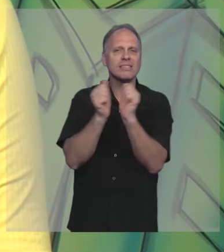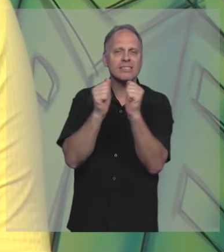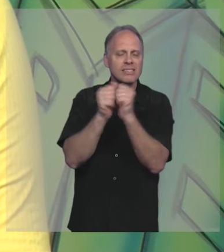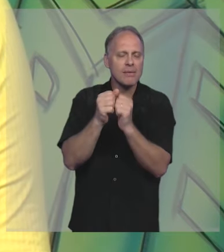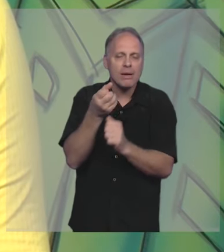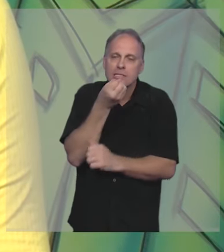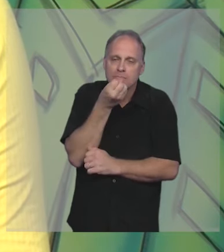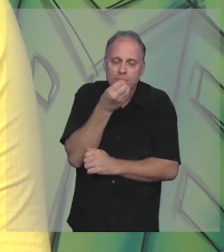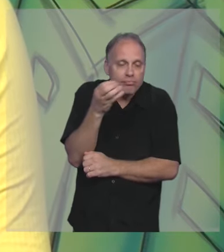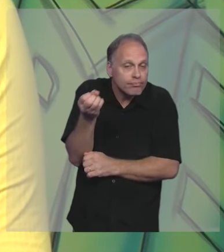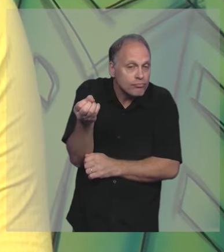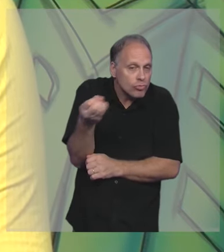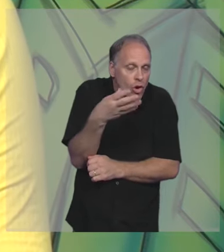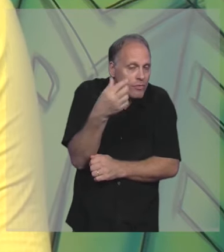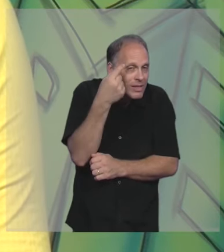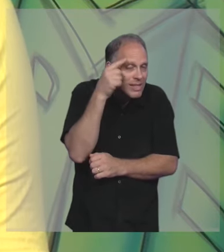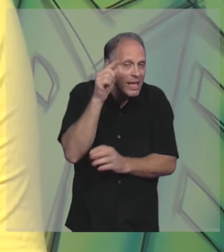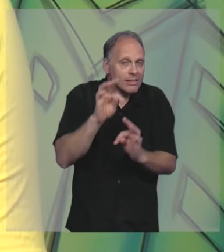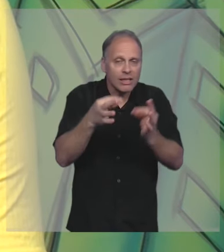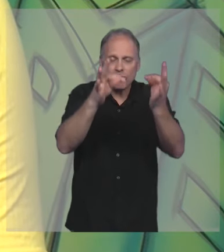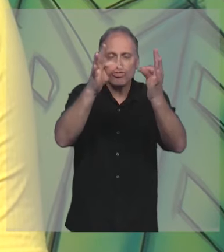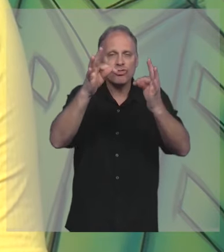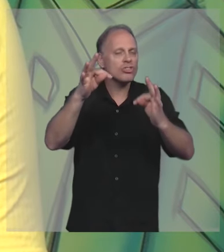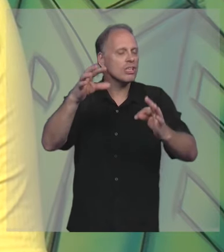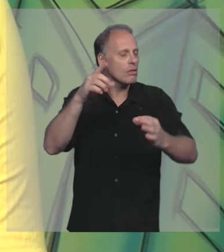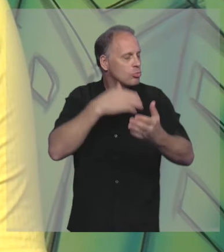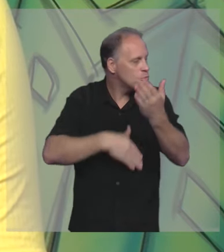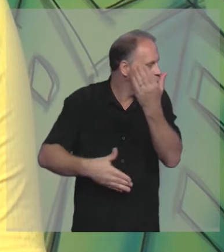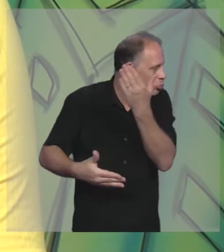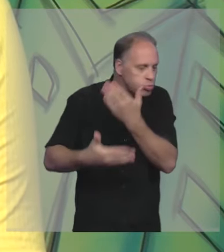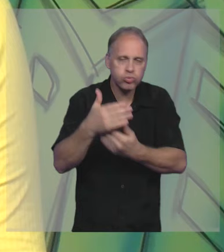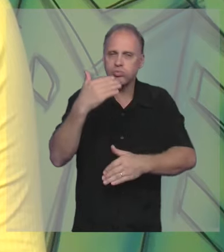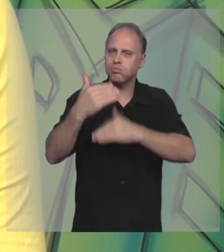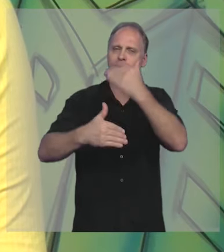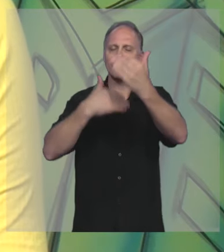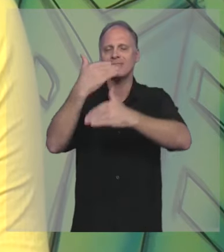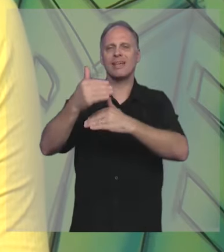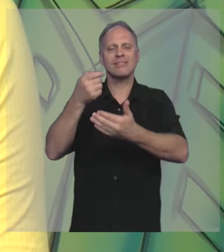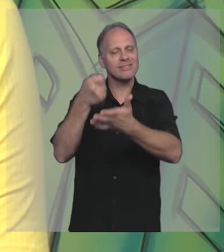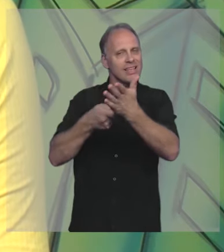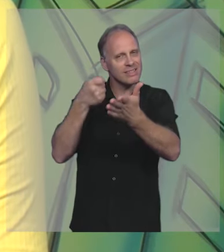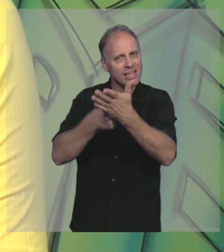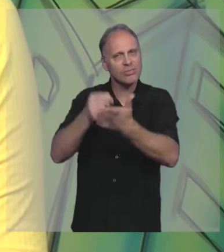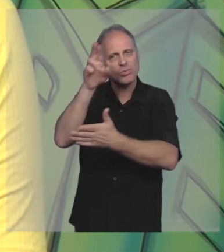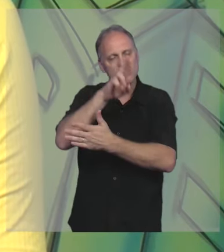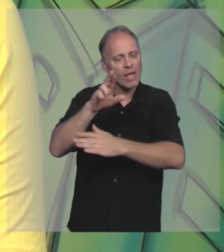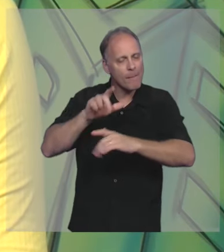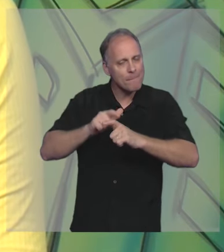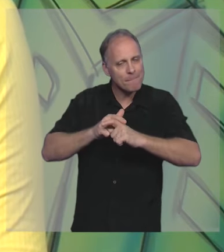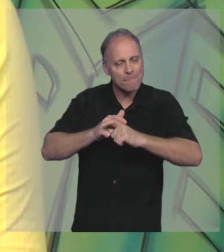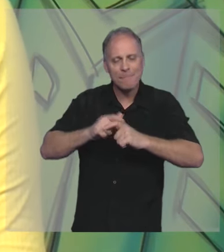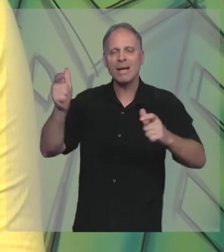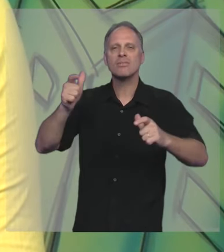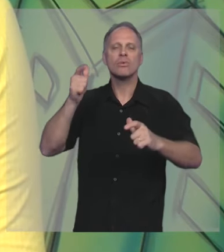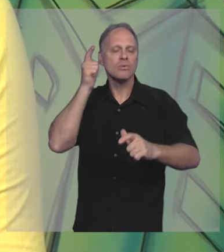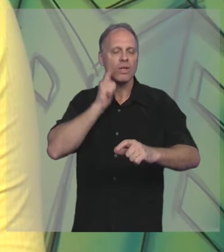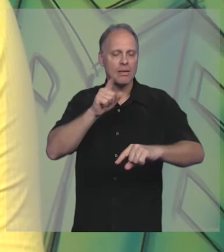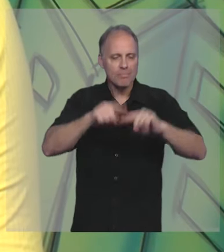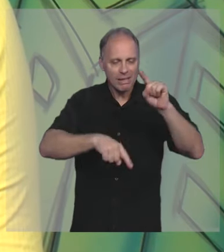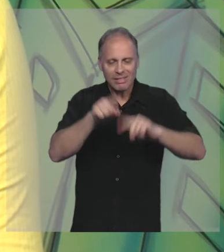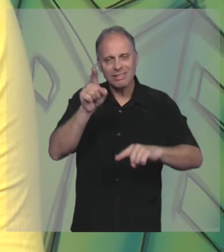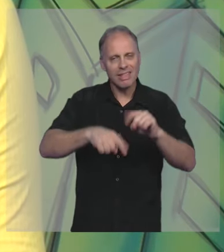sistemas inovadores, com vários processos de sustentabilidade, inclusive, tentando utilizar o máximo possível